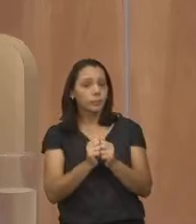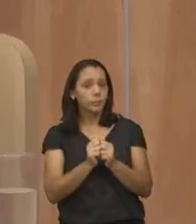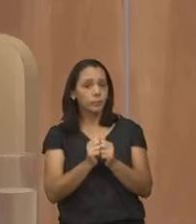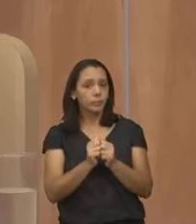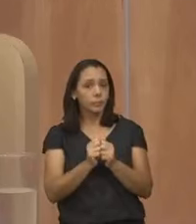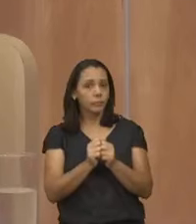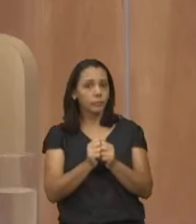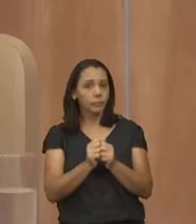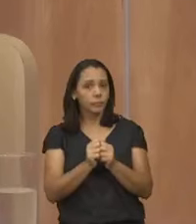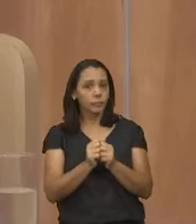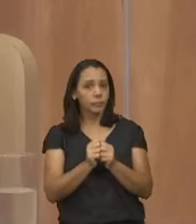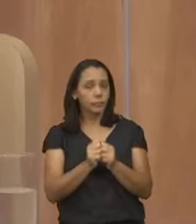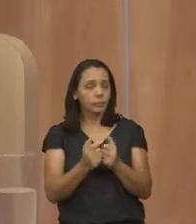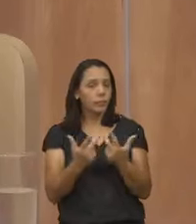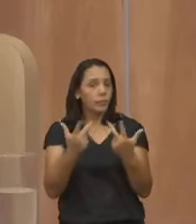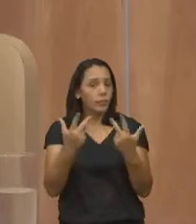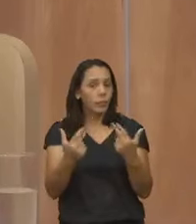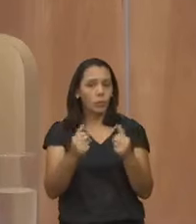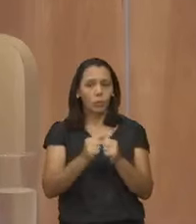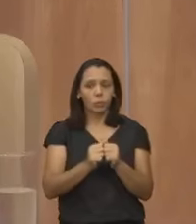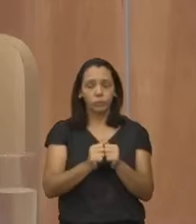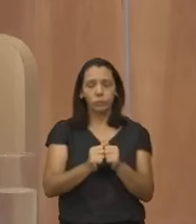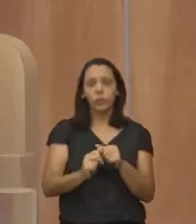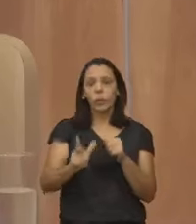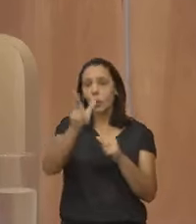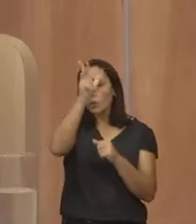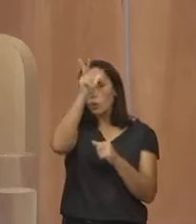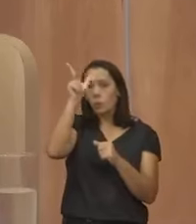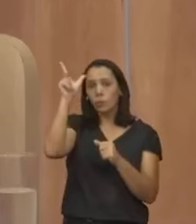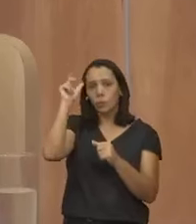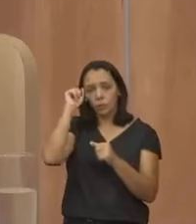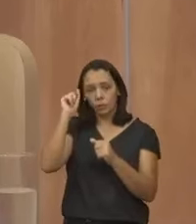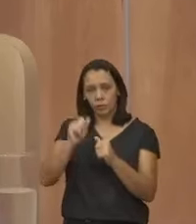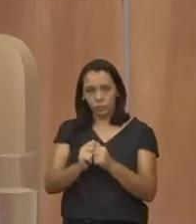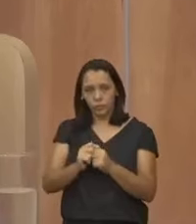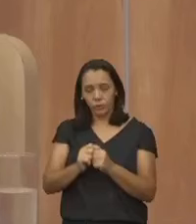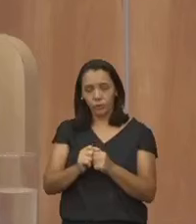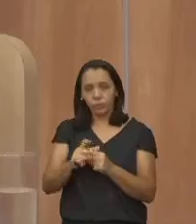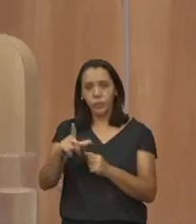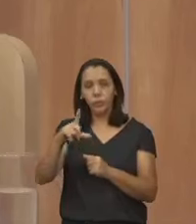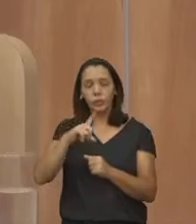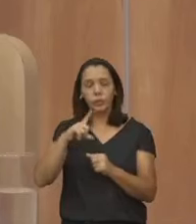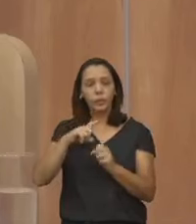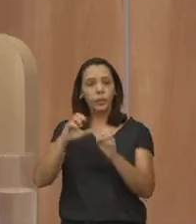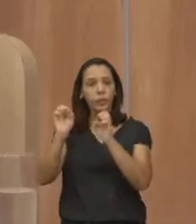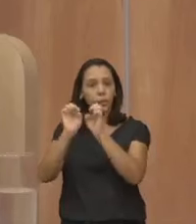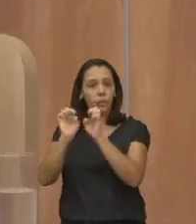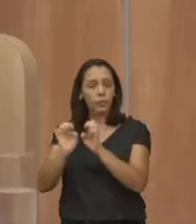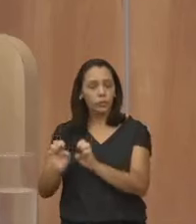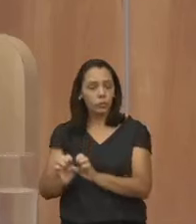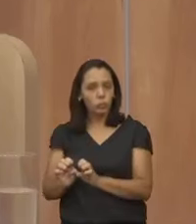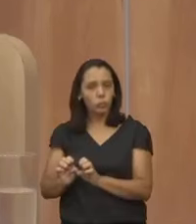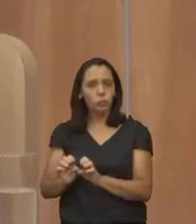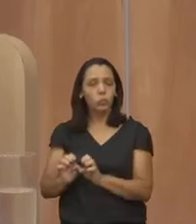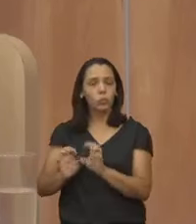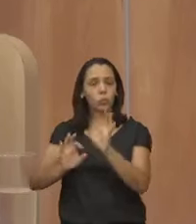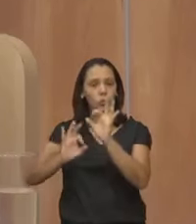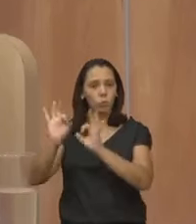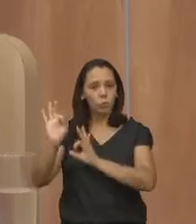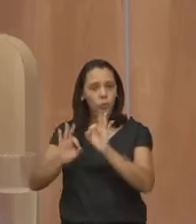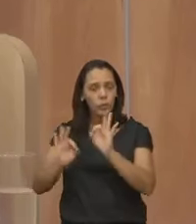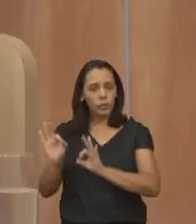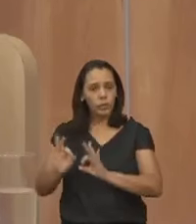Quando a gente está no poder público, a gente tem um organograma, a gente tem uma estrutura